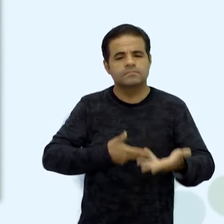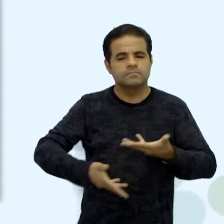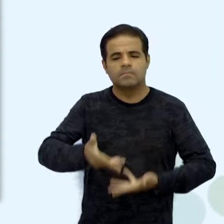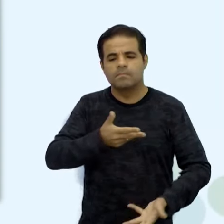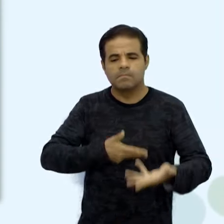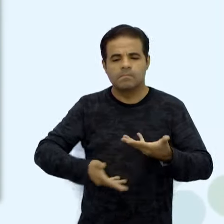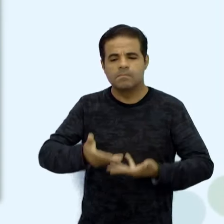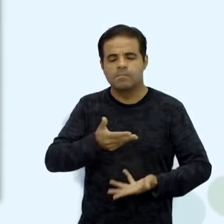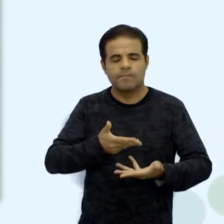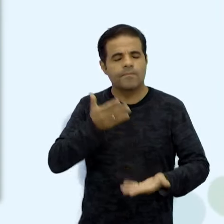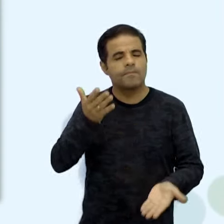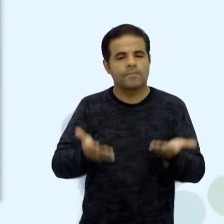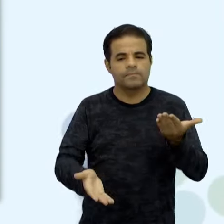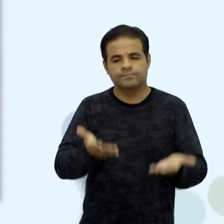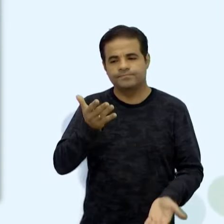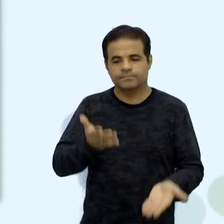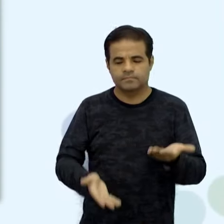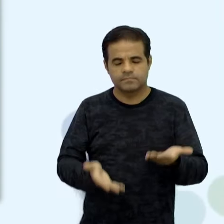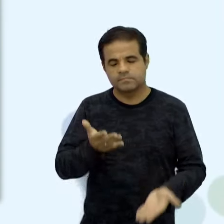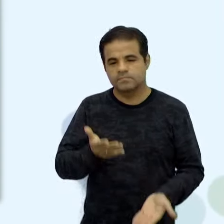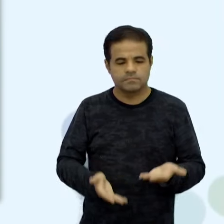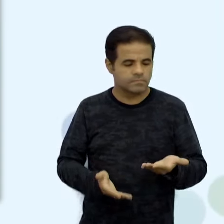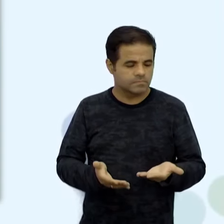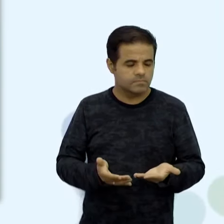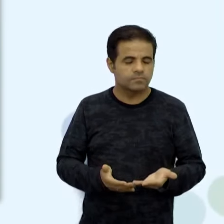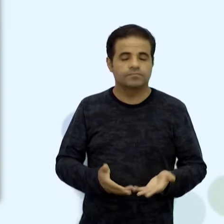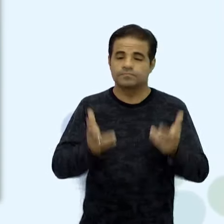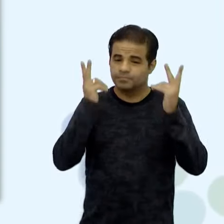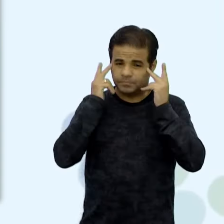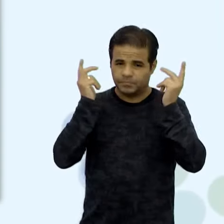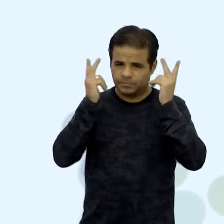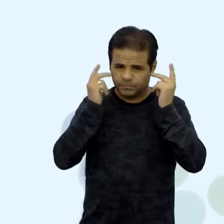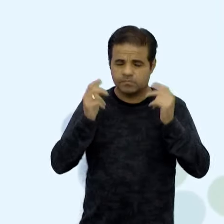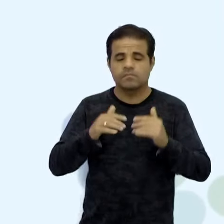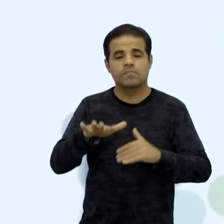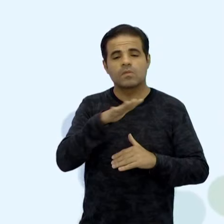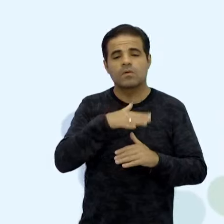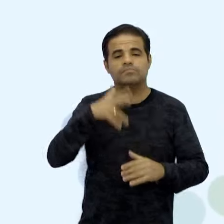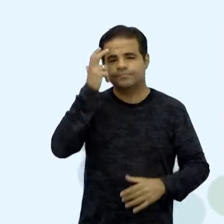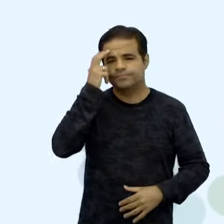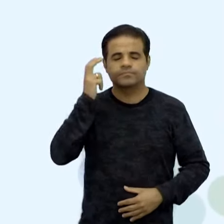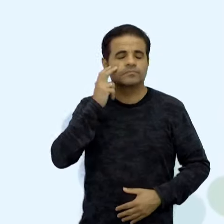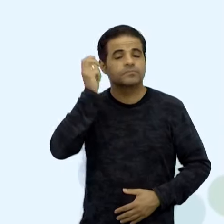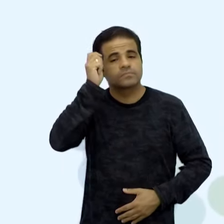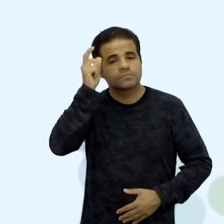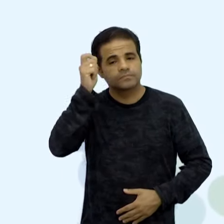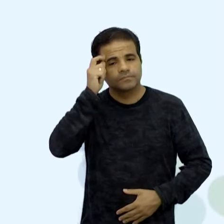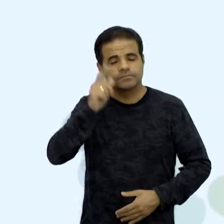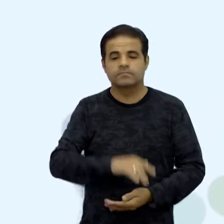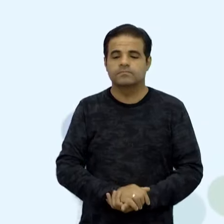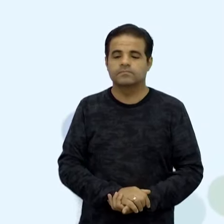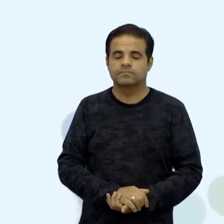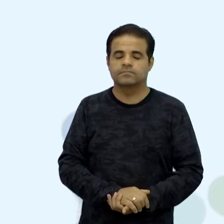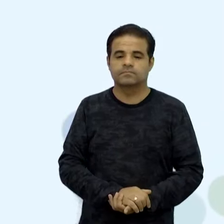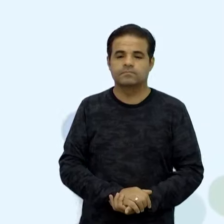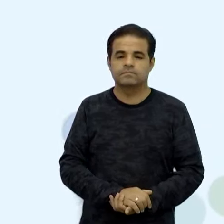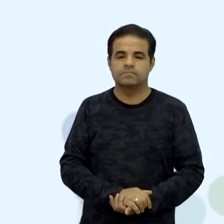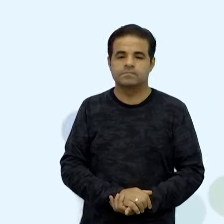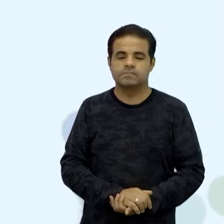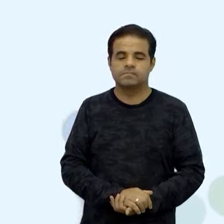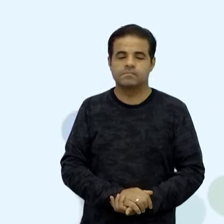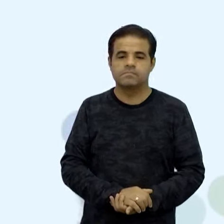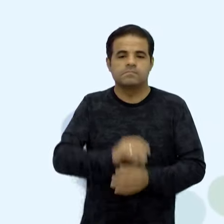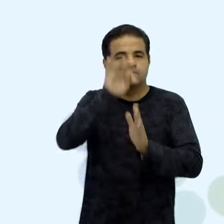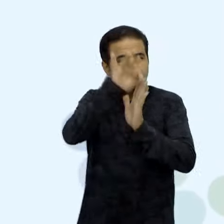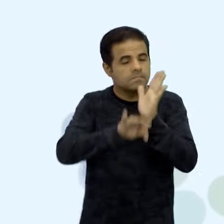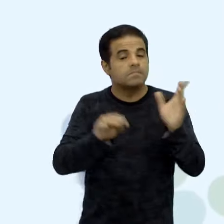de desequilíbrio entre a paisagem natural e a paisagem cultural. Vamos ler só alguns trechos,